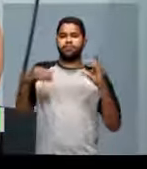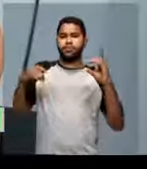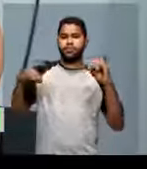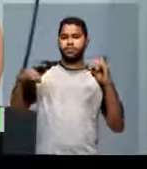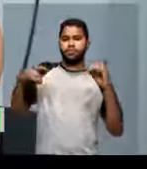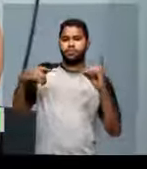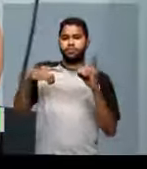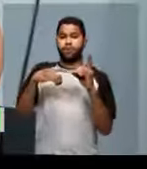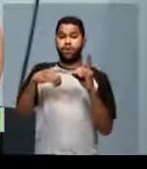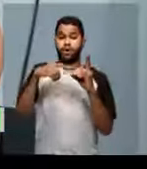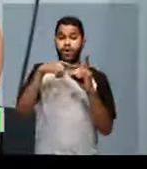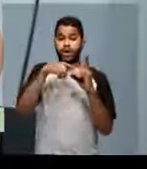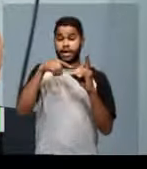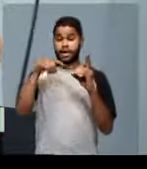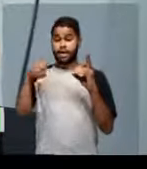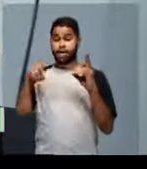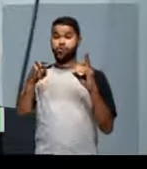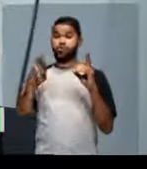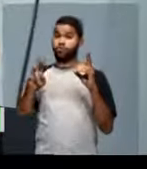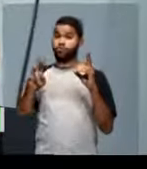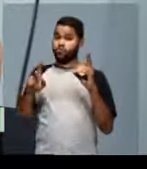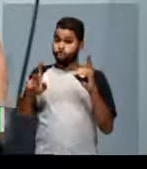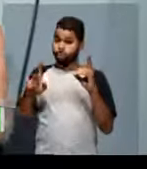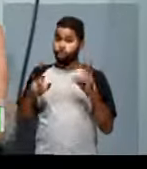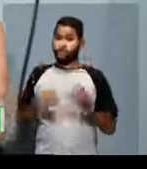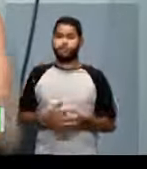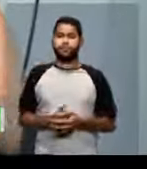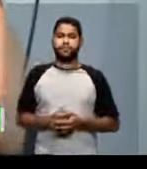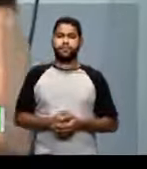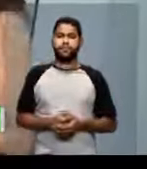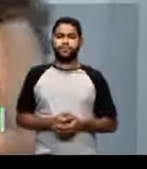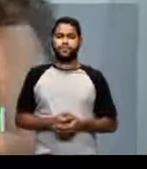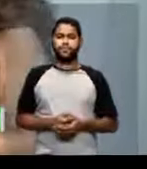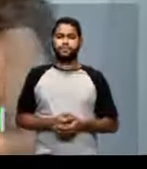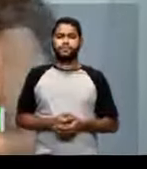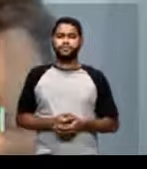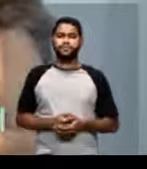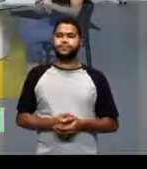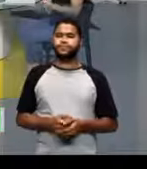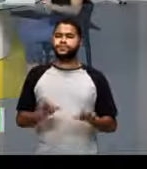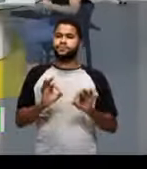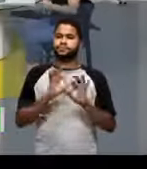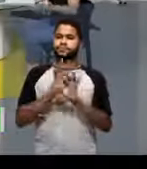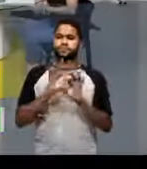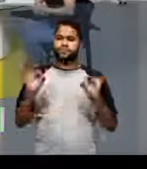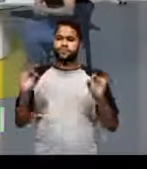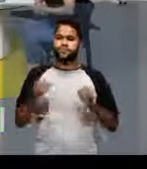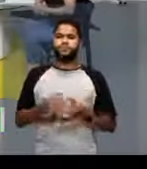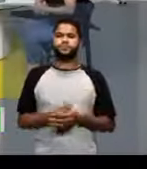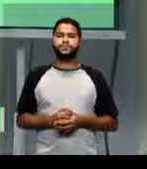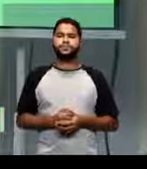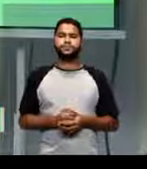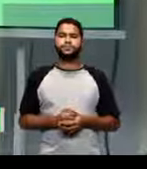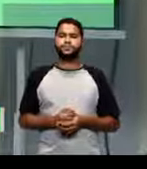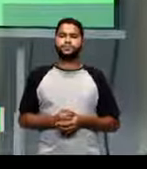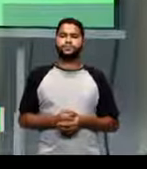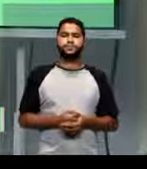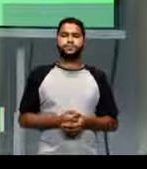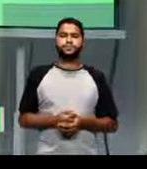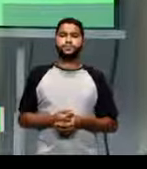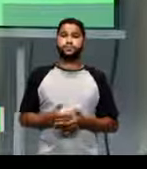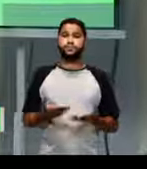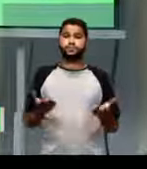tem 2 átomos diferentes, tá certo? Ótimo, vamos lá. Agora uma pergunta